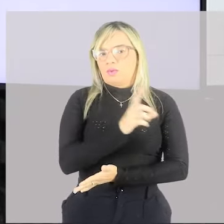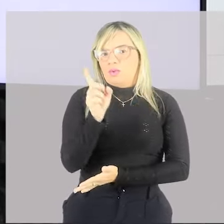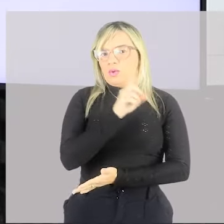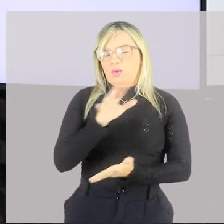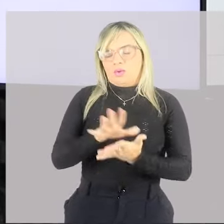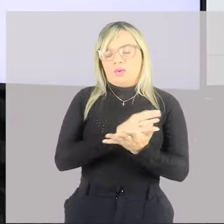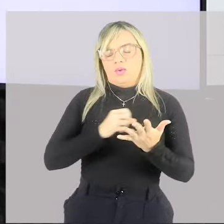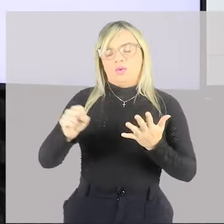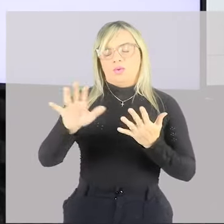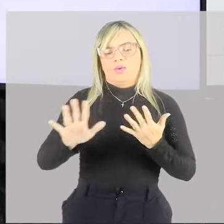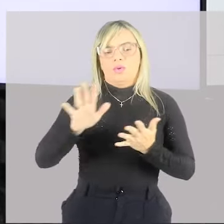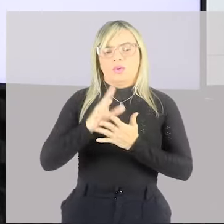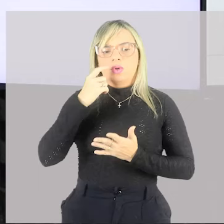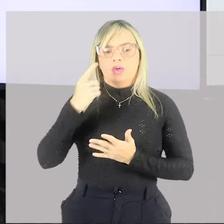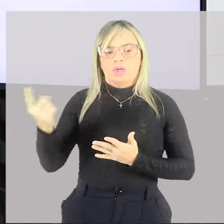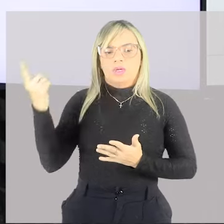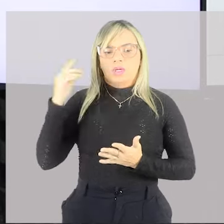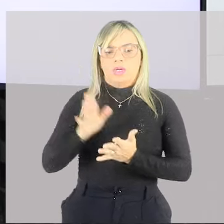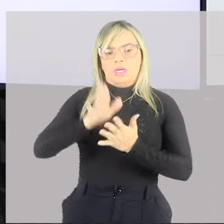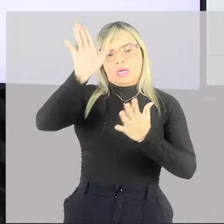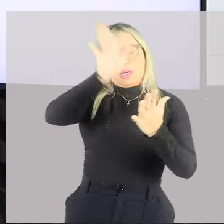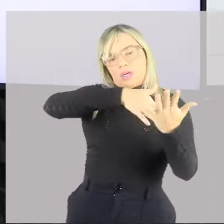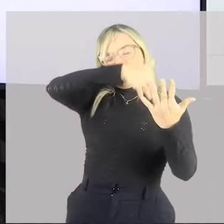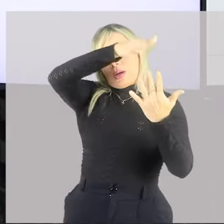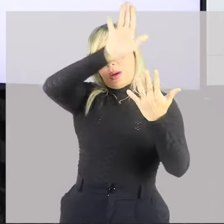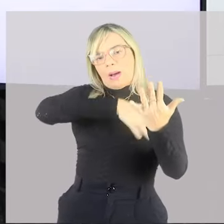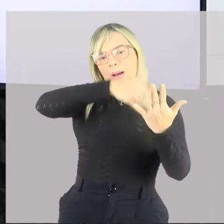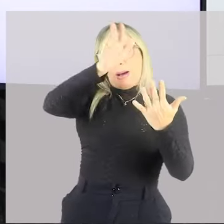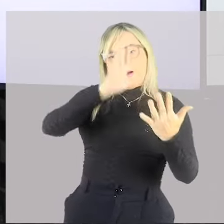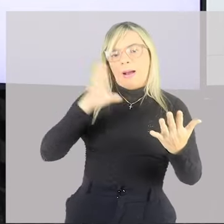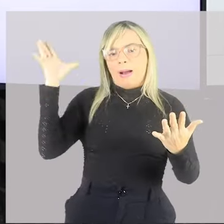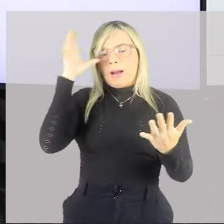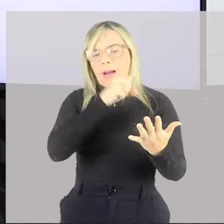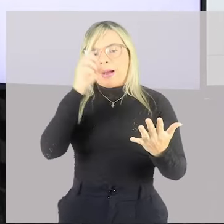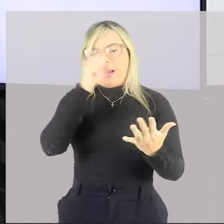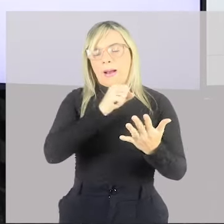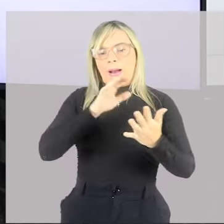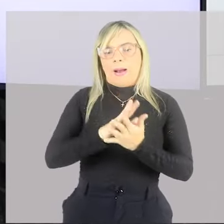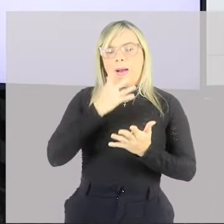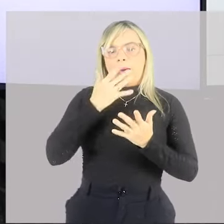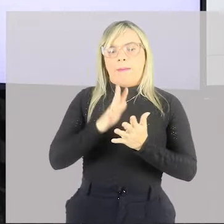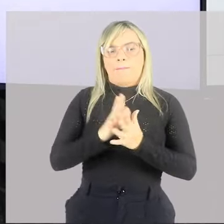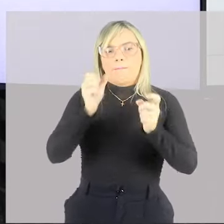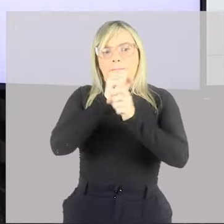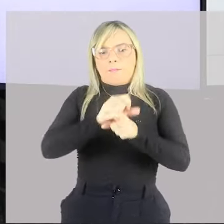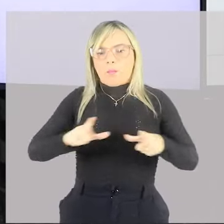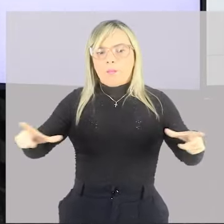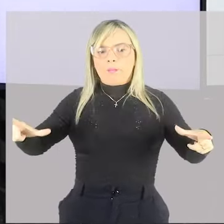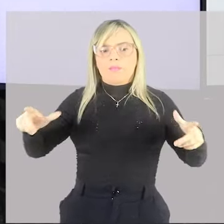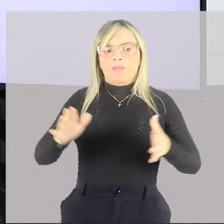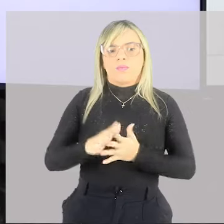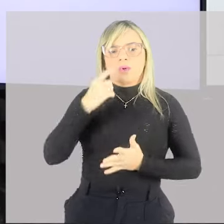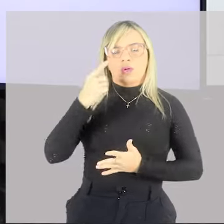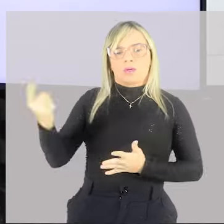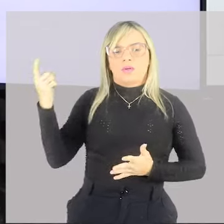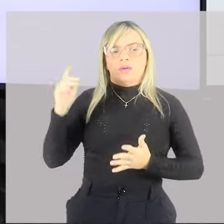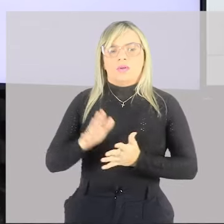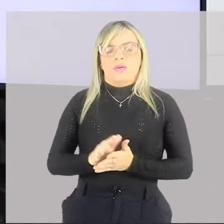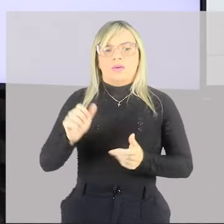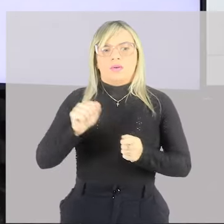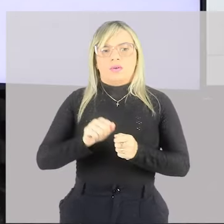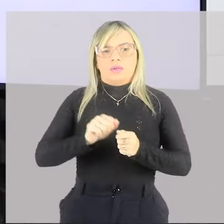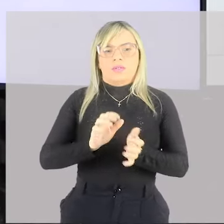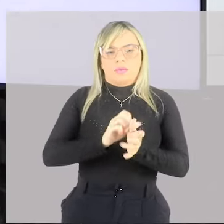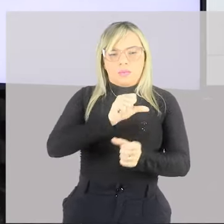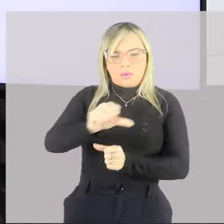Impressionismo certo essas pinceladas de cores rápidas e puras elas podem elas eram feitas para criar efeitos